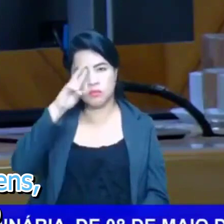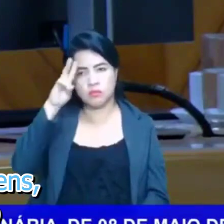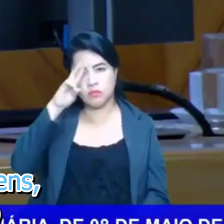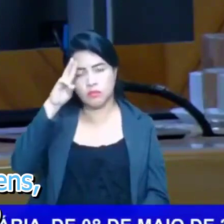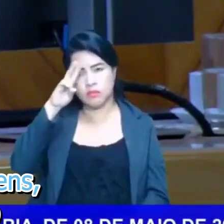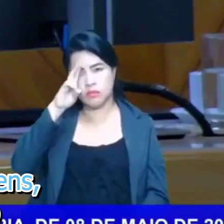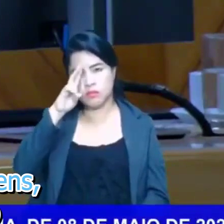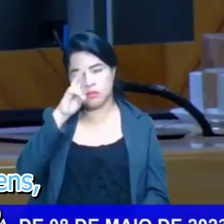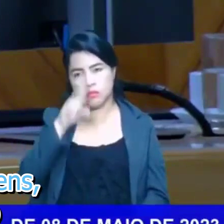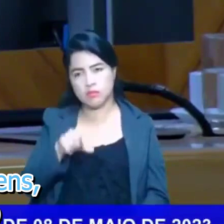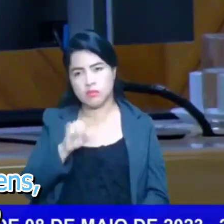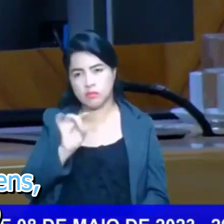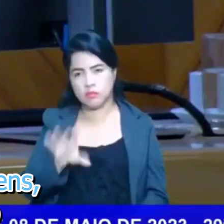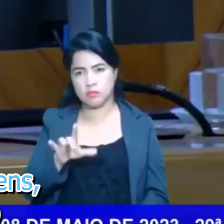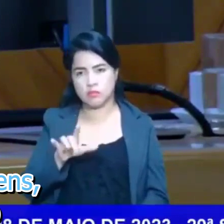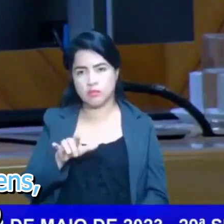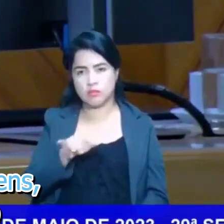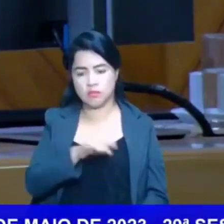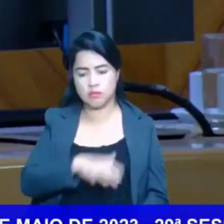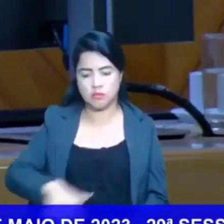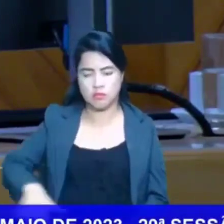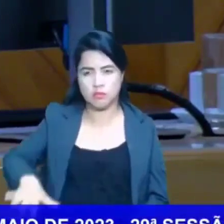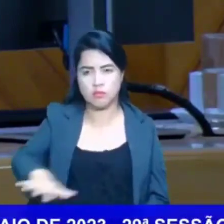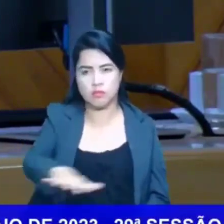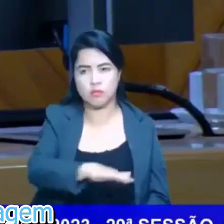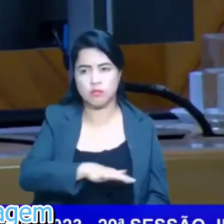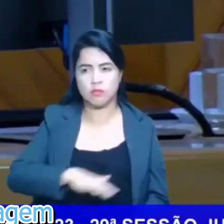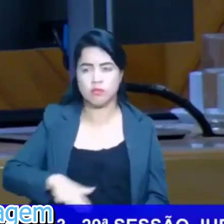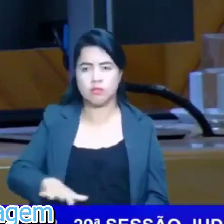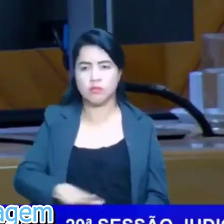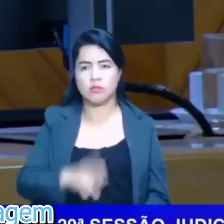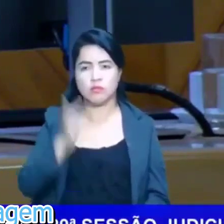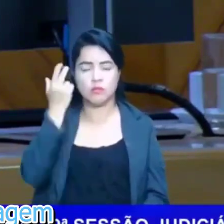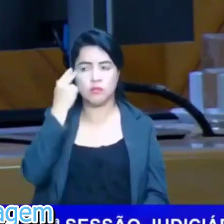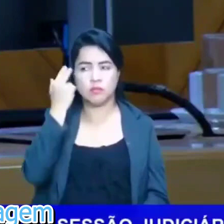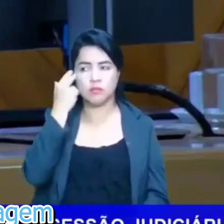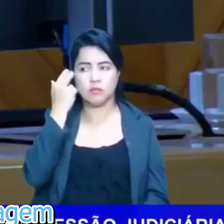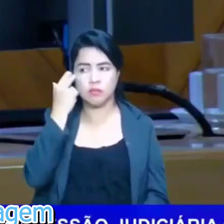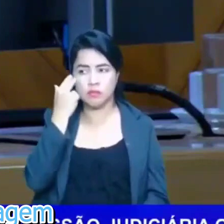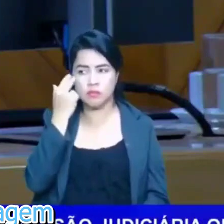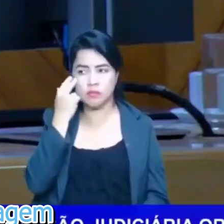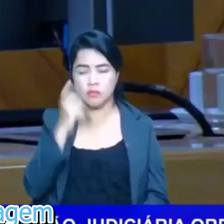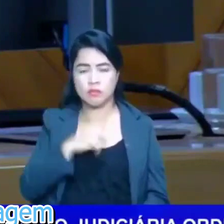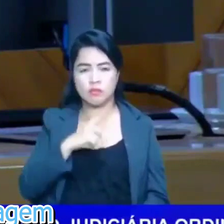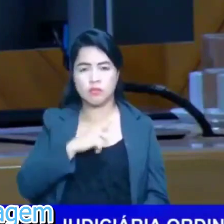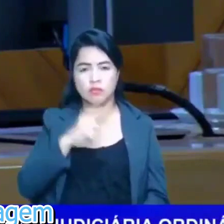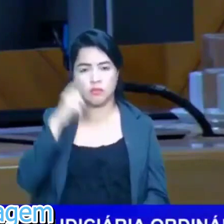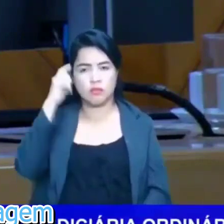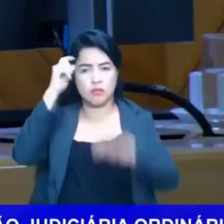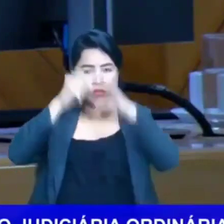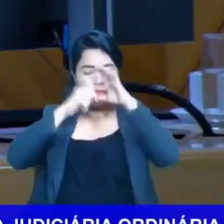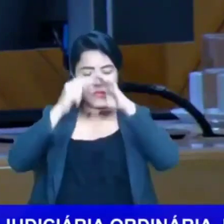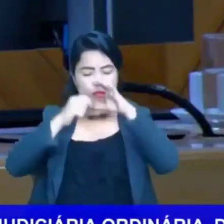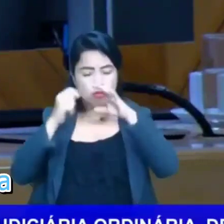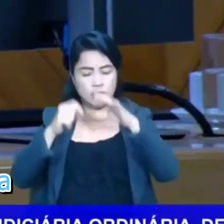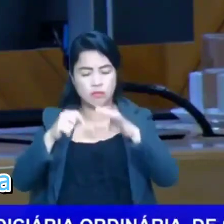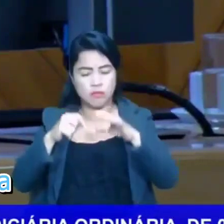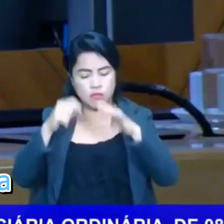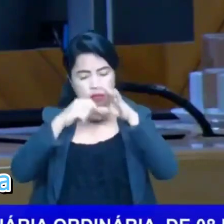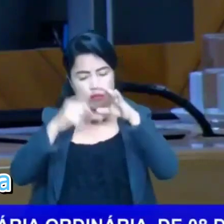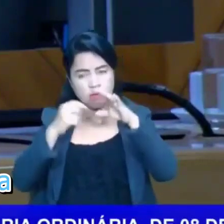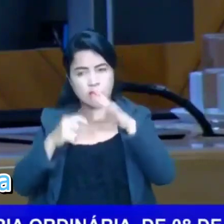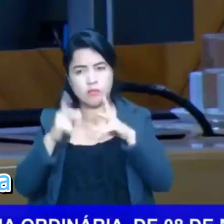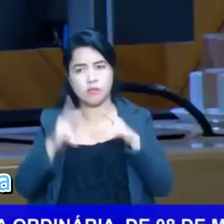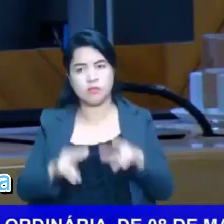bem, só se filmava o chão. E quando normal seria, se a gente tivesse uma filmagem dos Santinhos